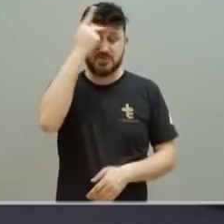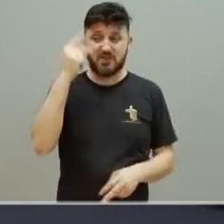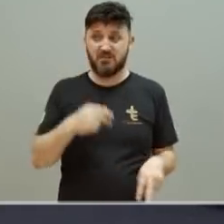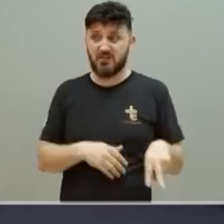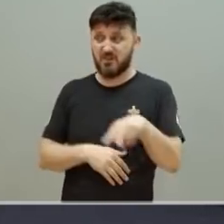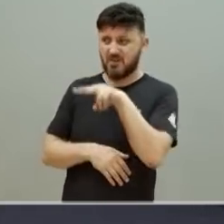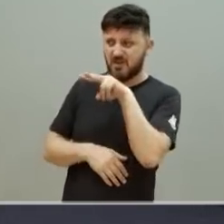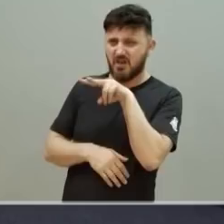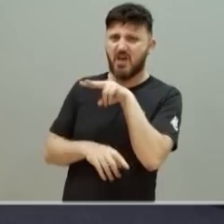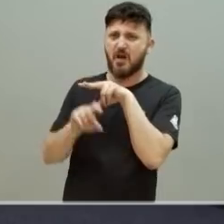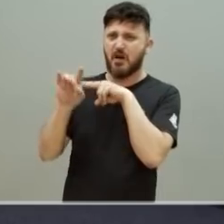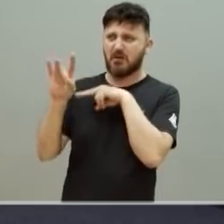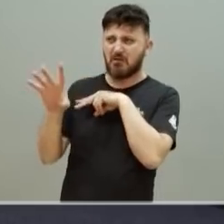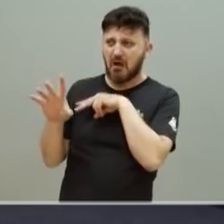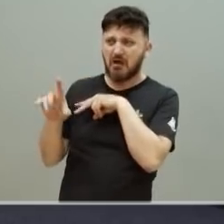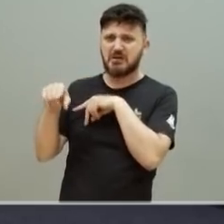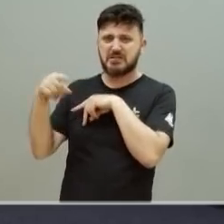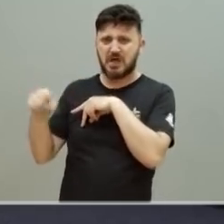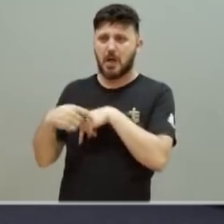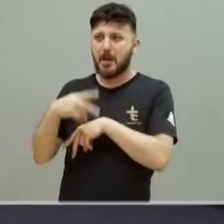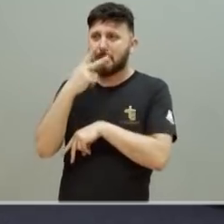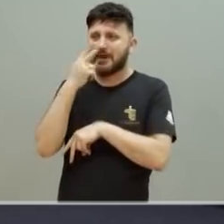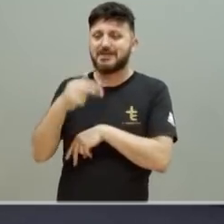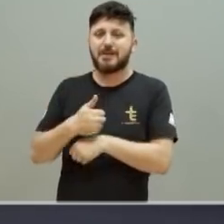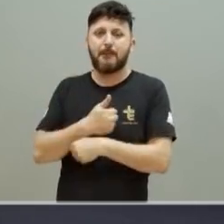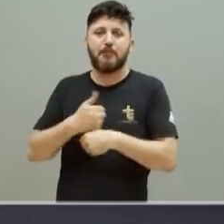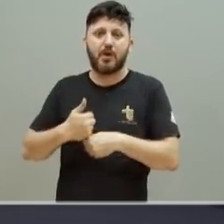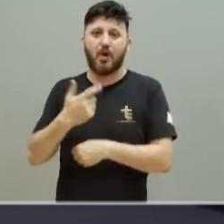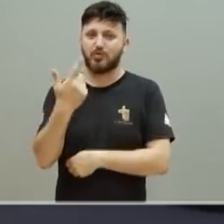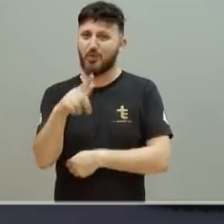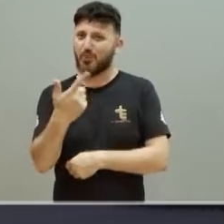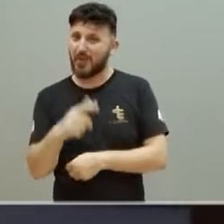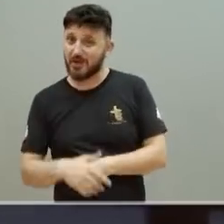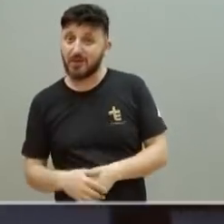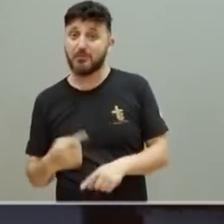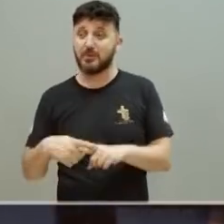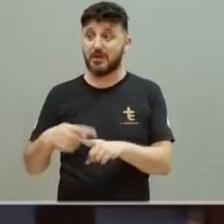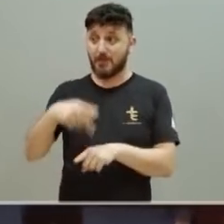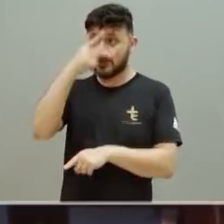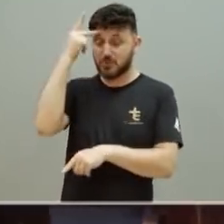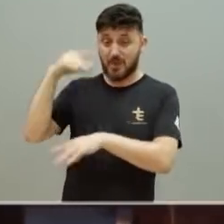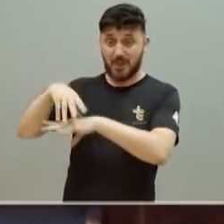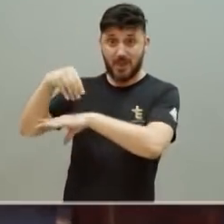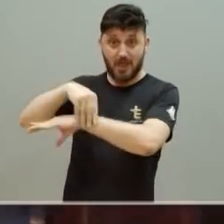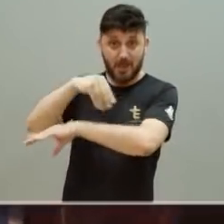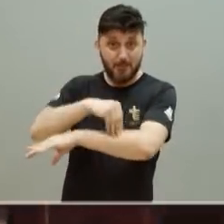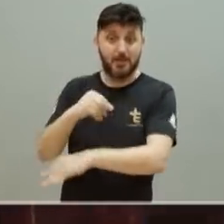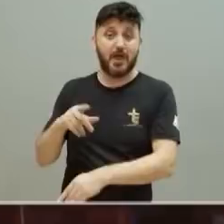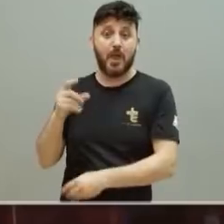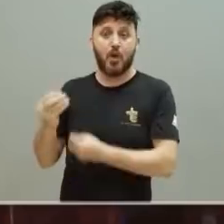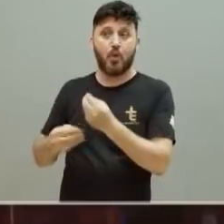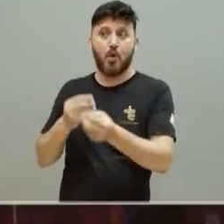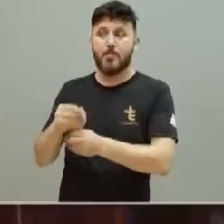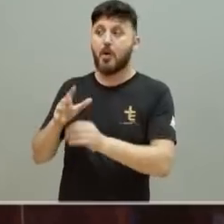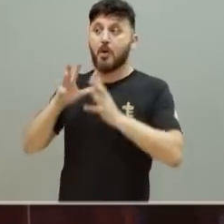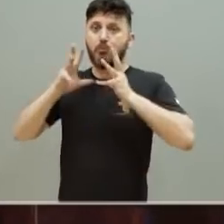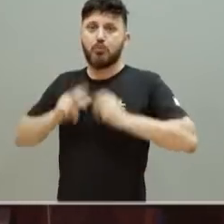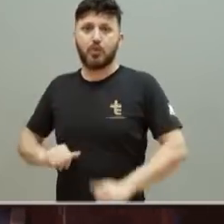morte física, a morte moral acontecia primeiro, porque uma pessoa com lepra era considerada